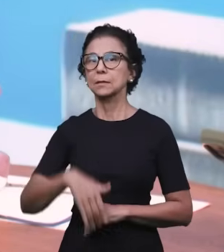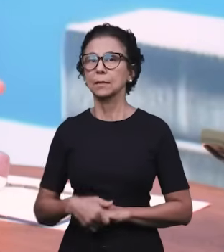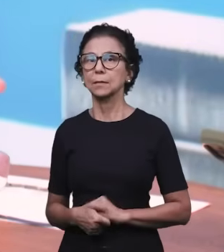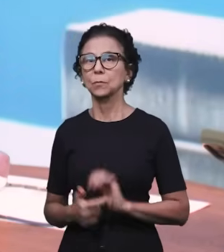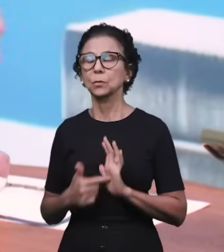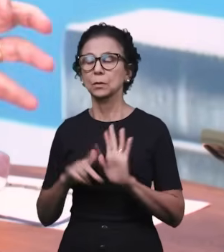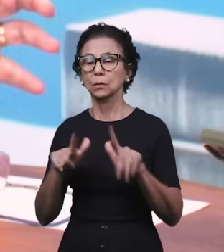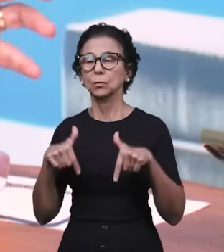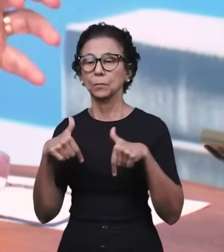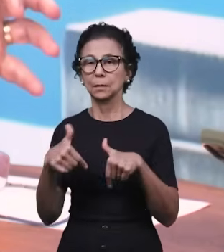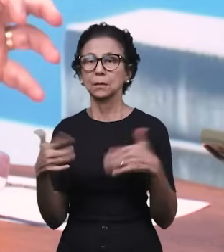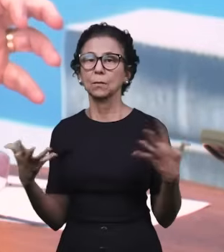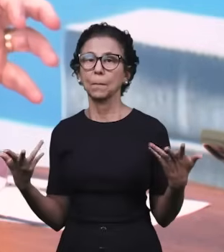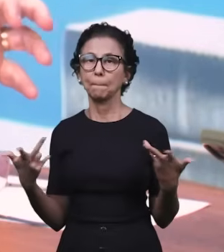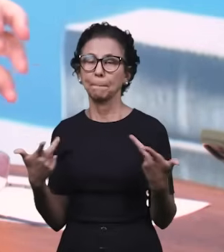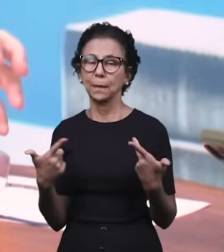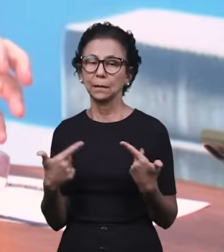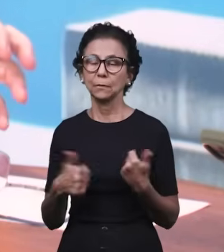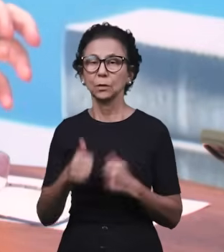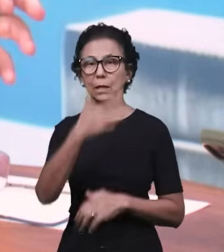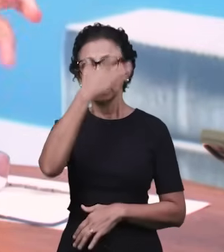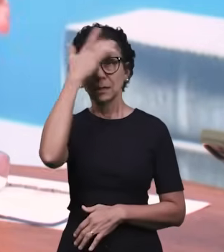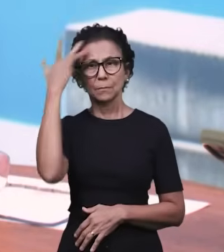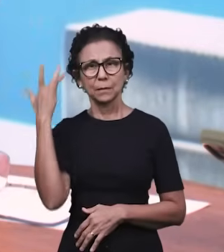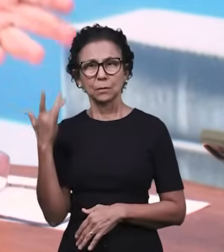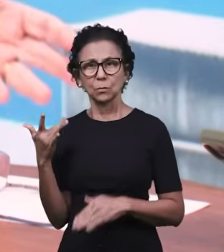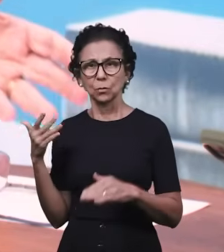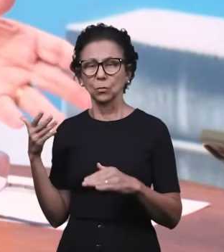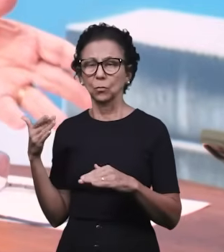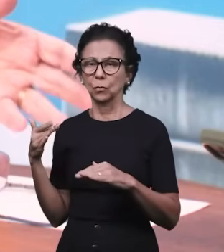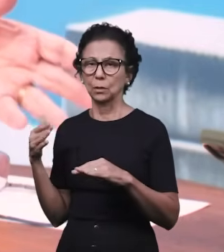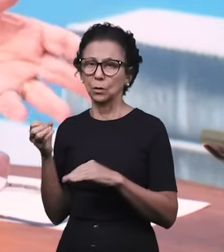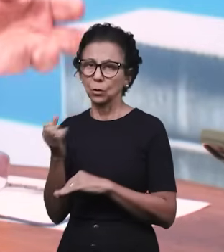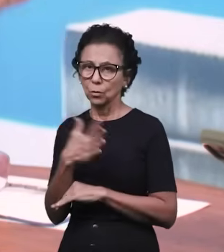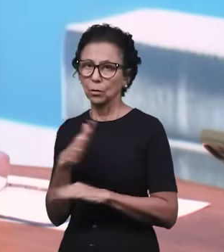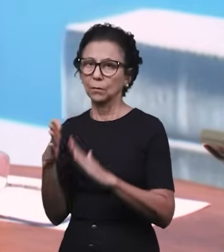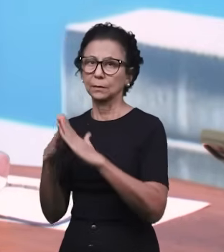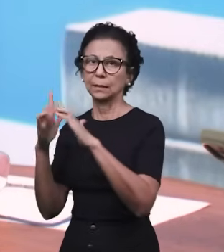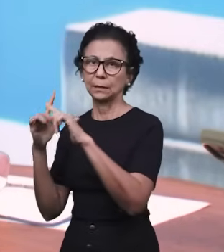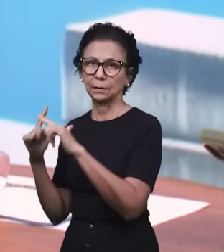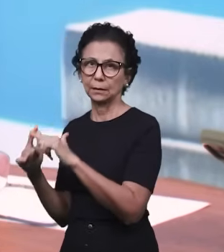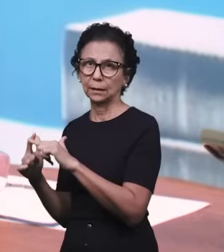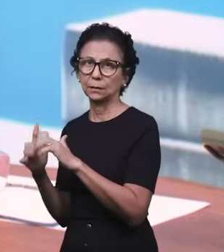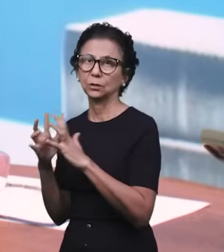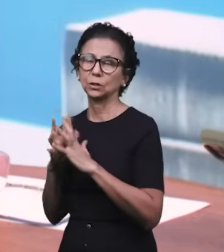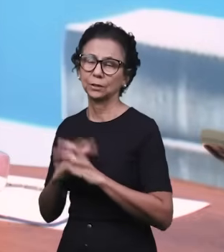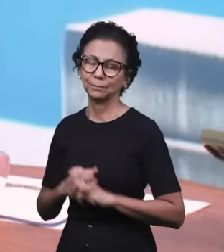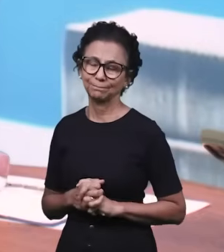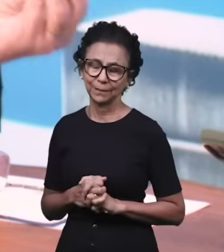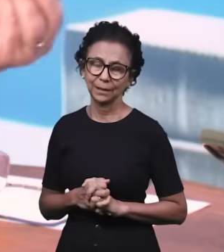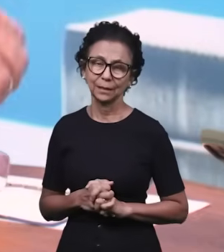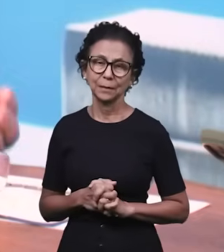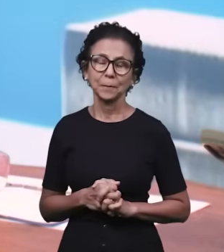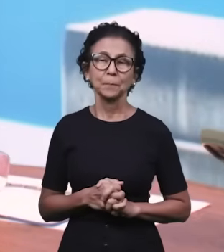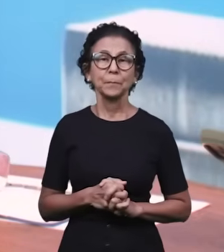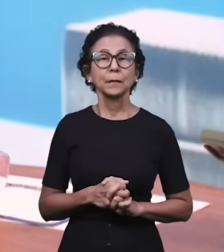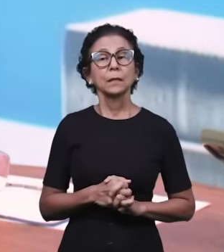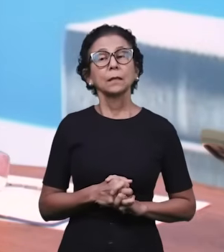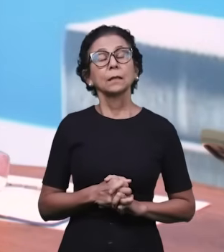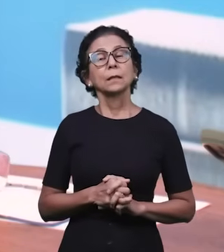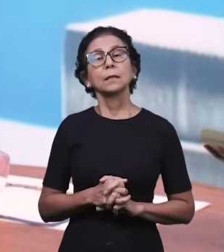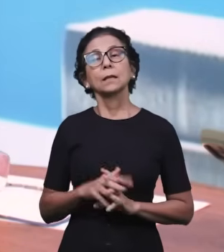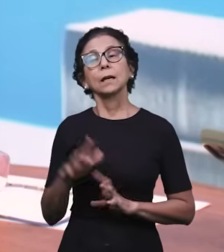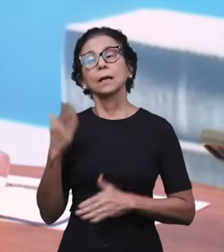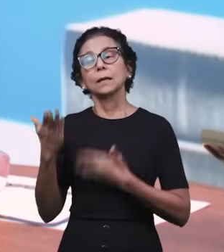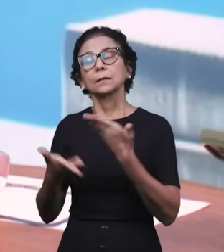maravilhosa e mudando a cabeça daqueles que chegavam, o que é muito comum de igrejas tradicionais. Mas na obra não. A assistência, ela